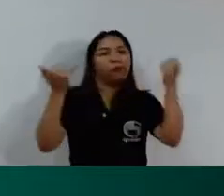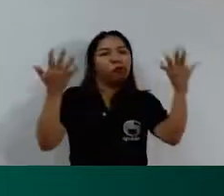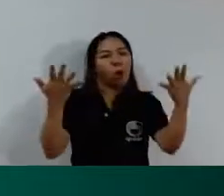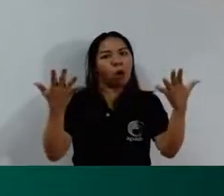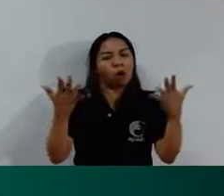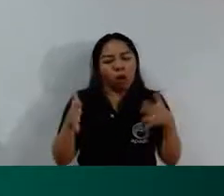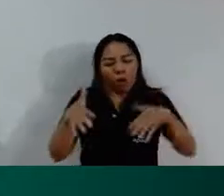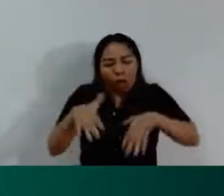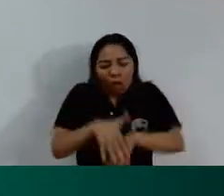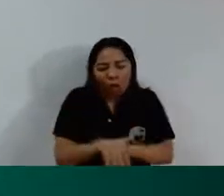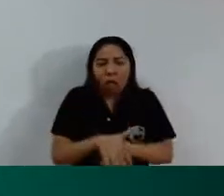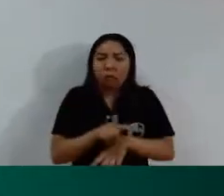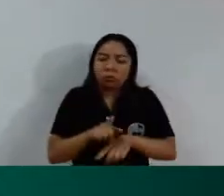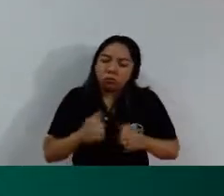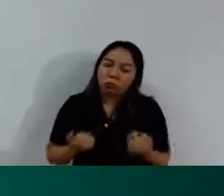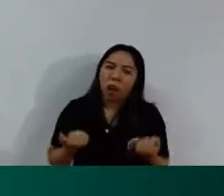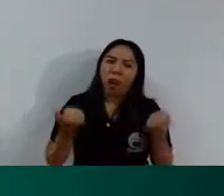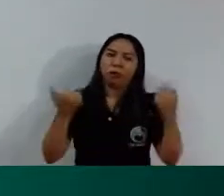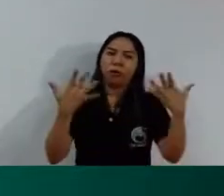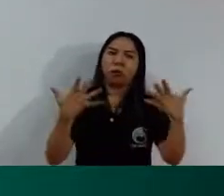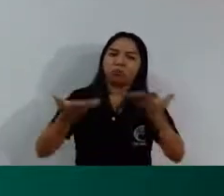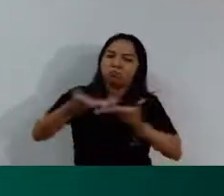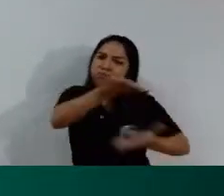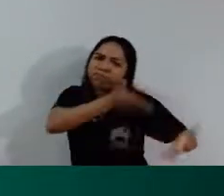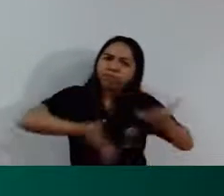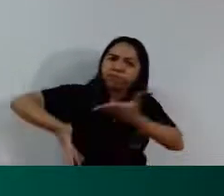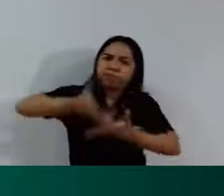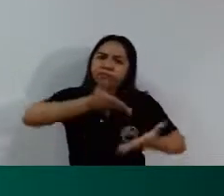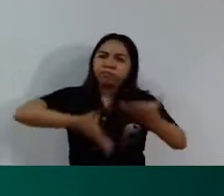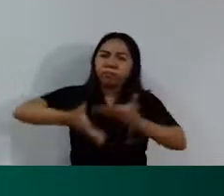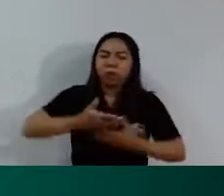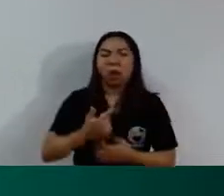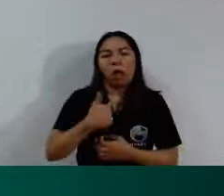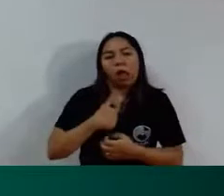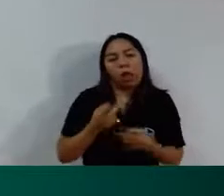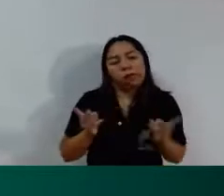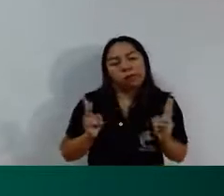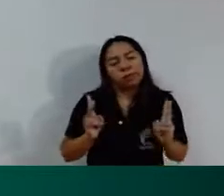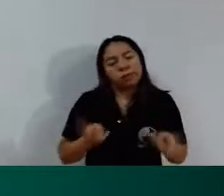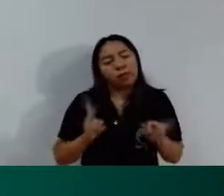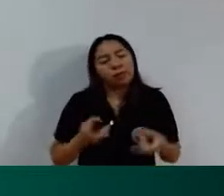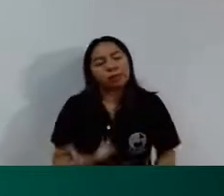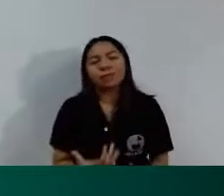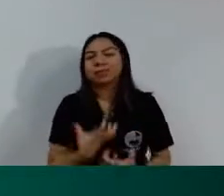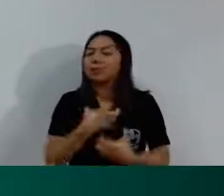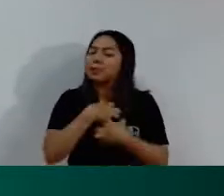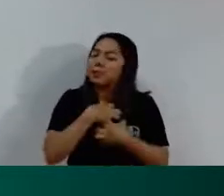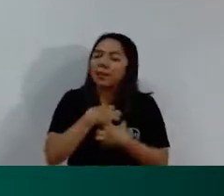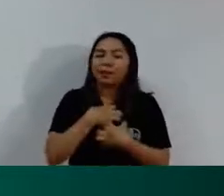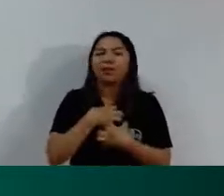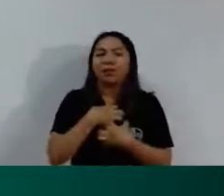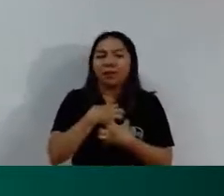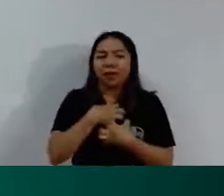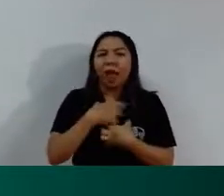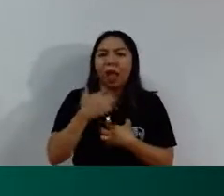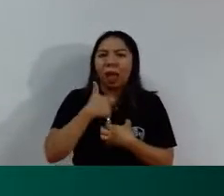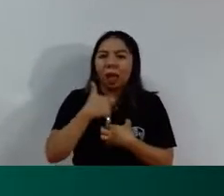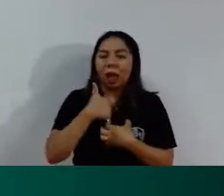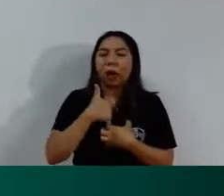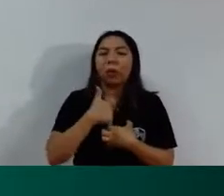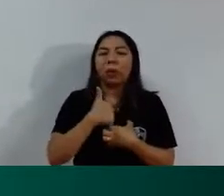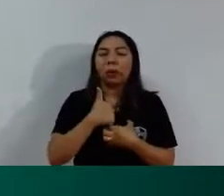e interagirem com o mundo lá fora foi o que eu sempre senti desde os dias que